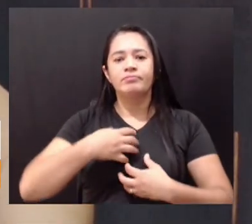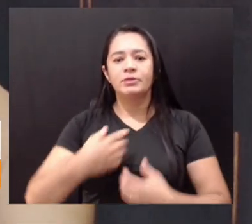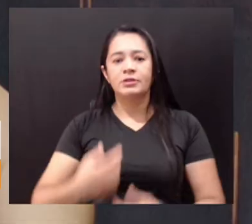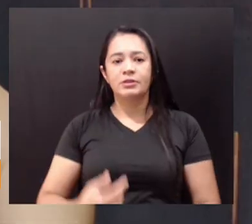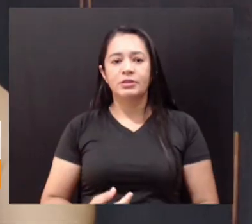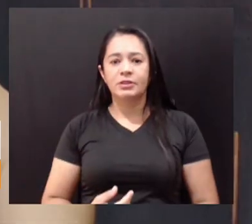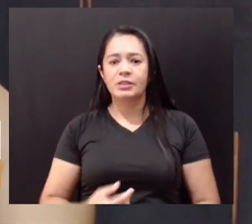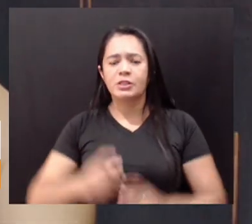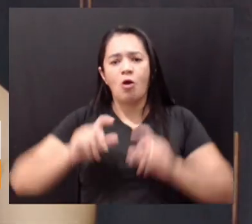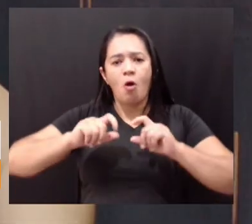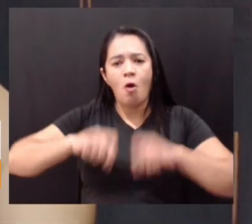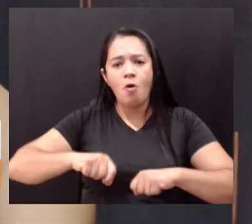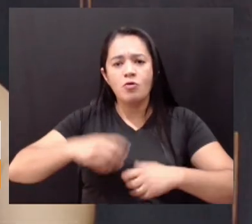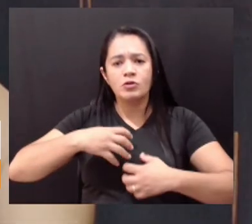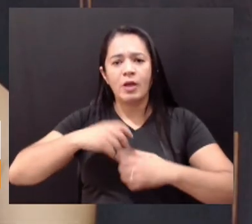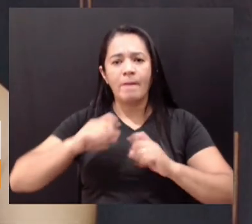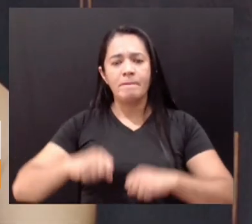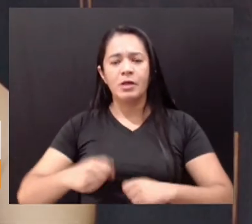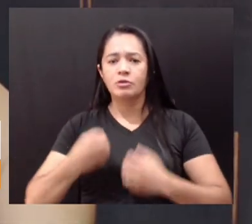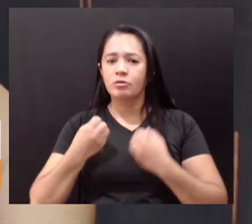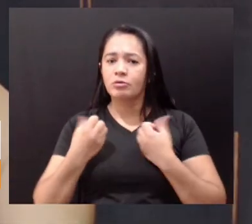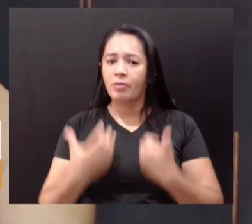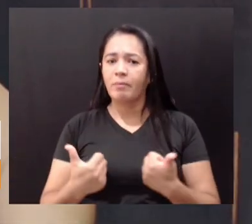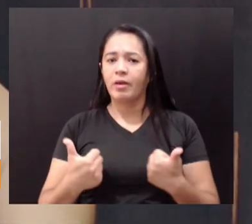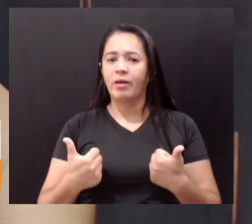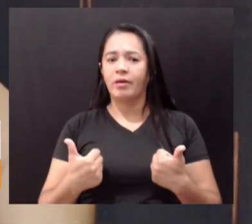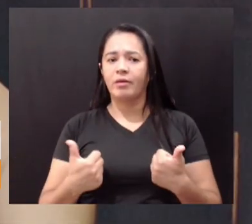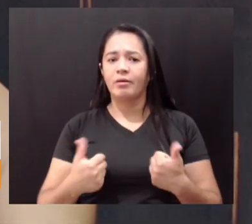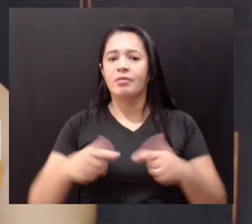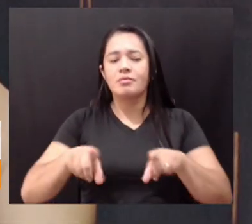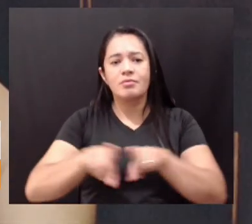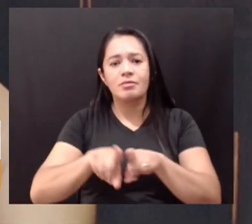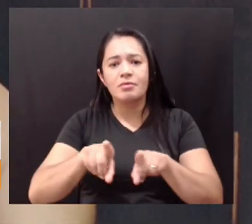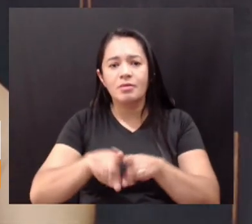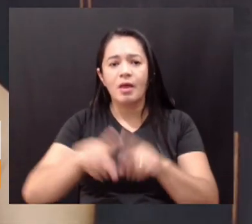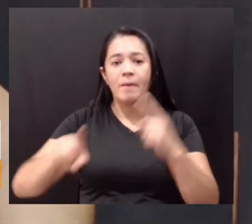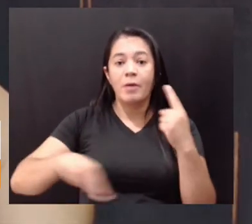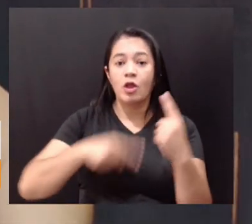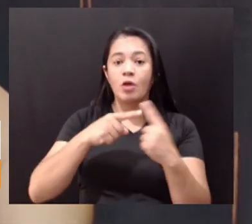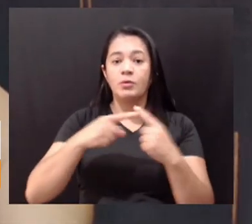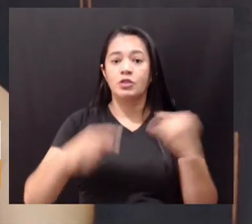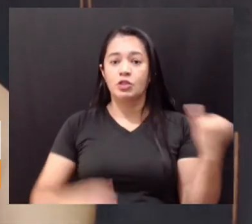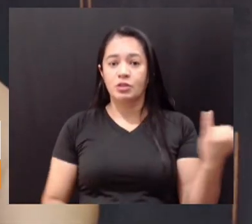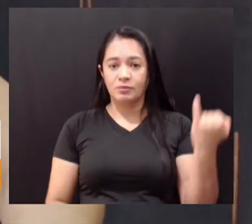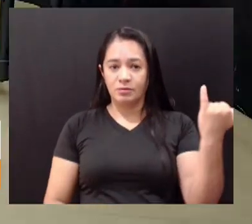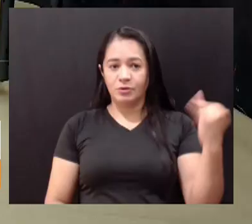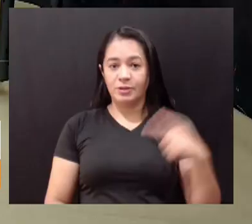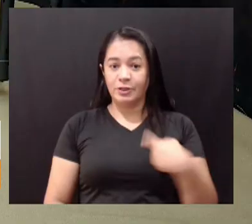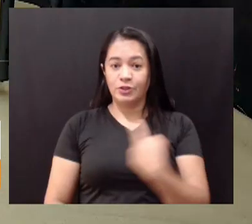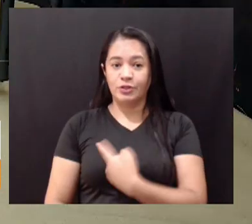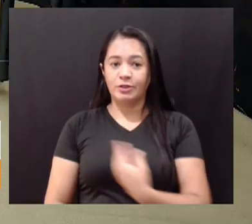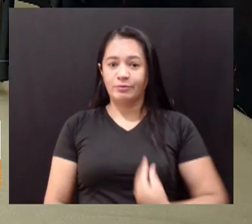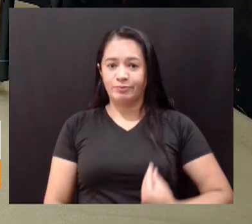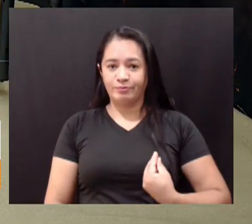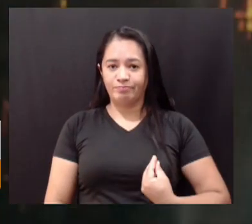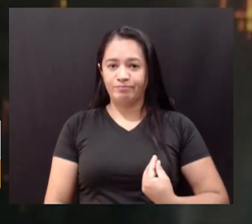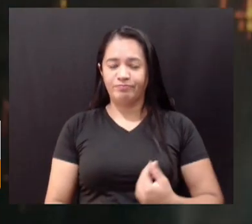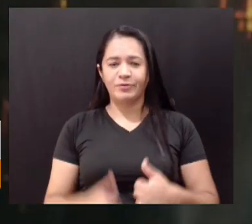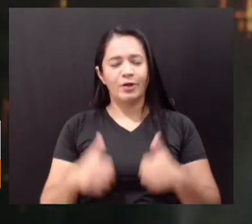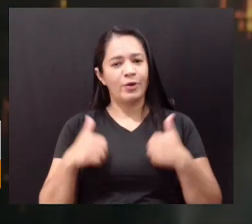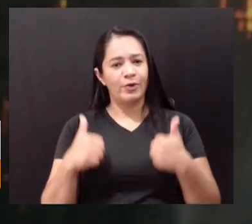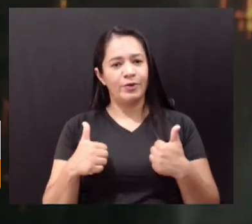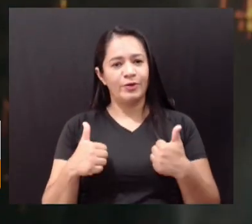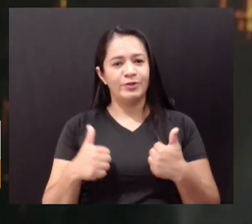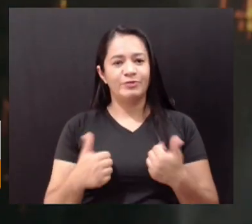estou bem comigo mesmo, isso também são metas importantes para a gente colocar para a gente. Muito bem, então recebendo